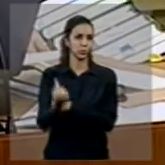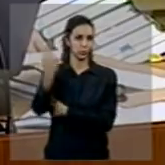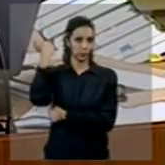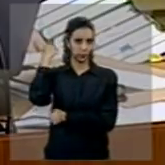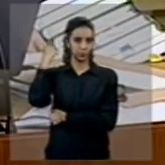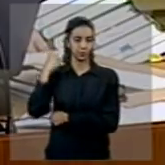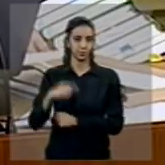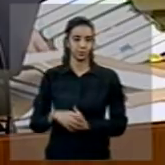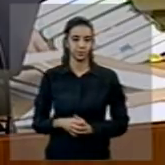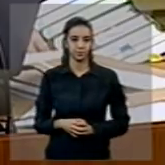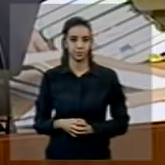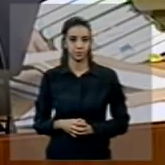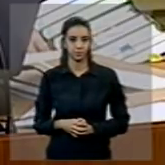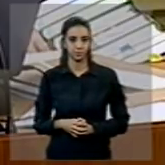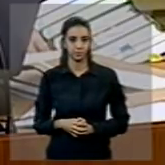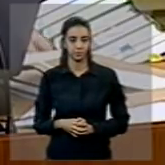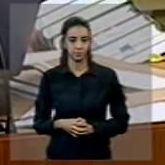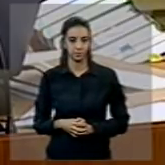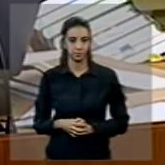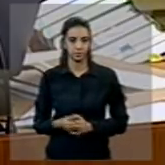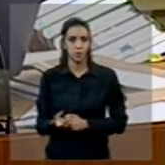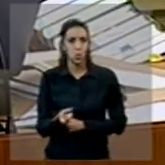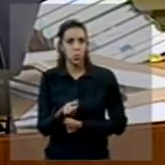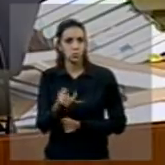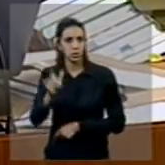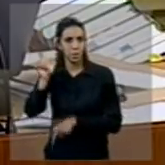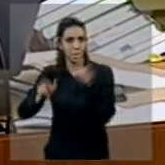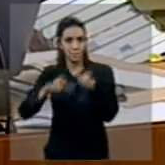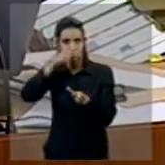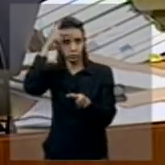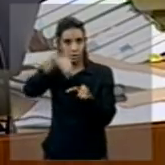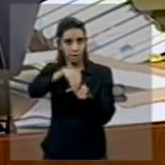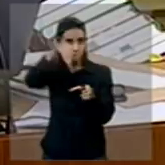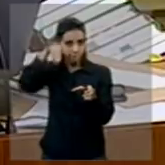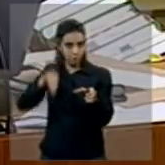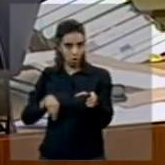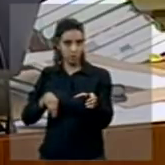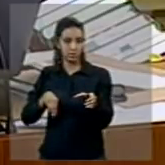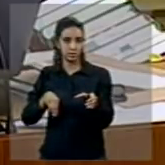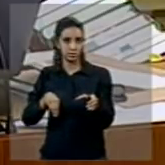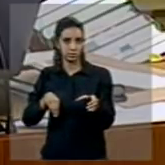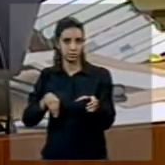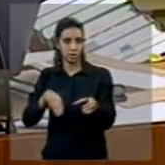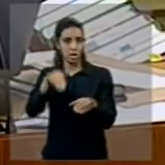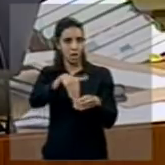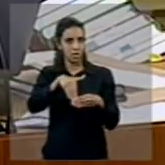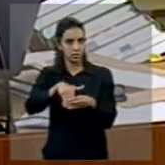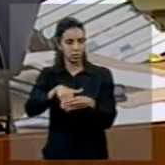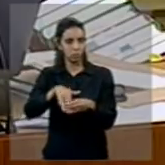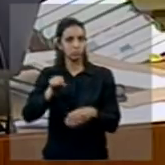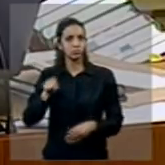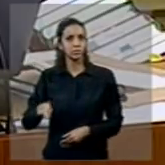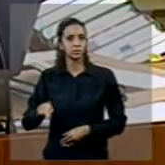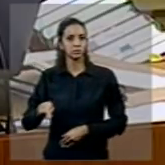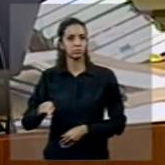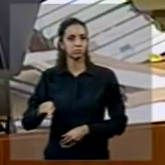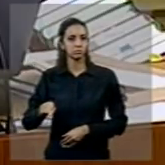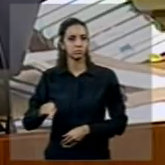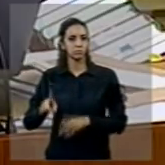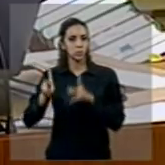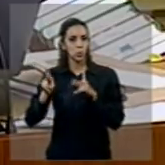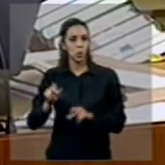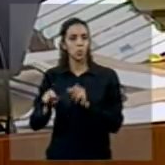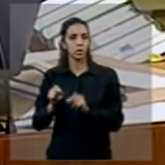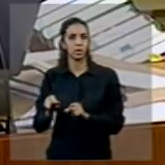O número de eleitores excluídos das eleições equivale ao da